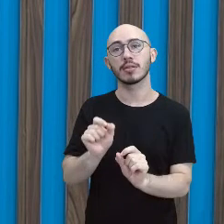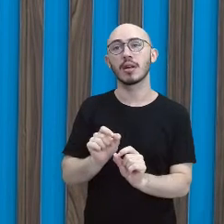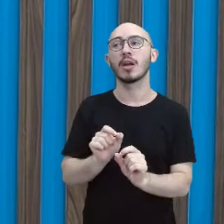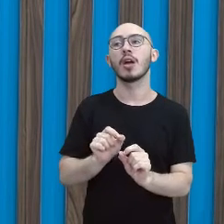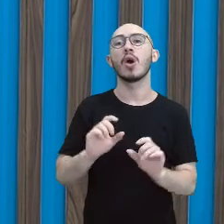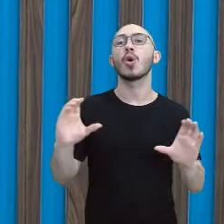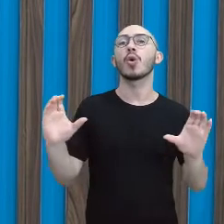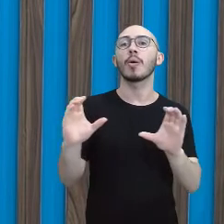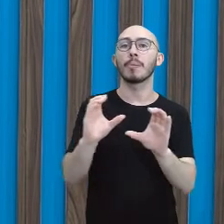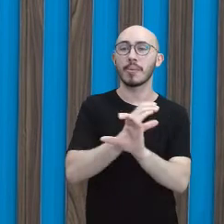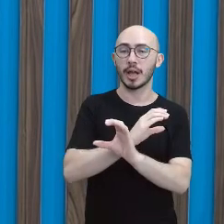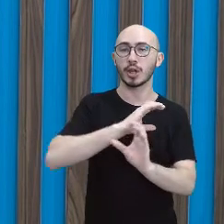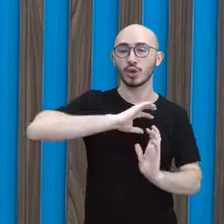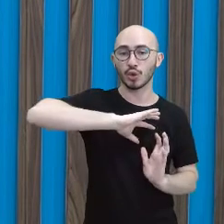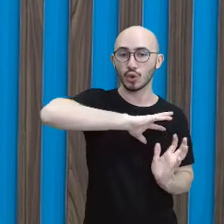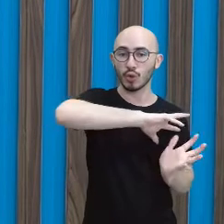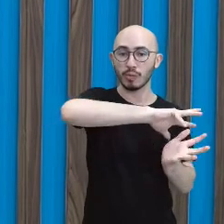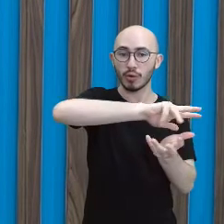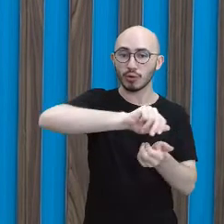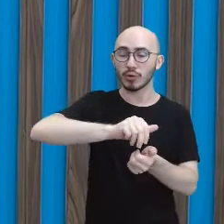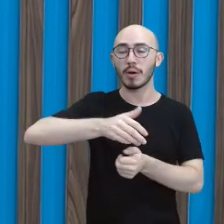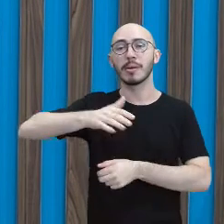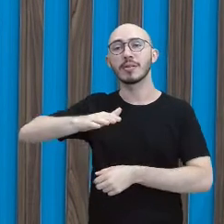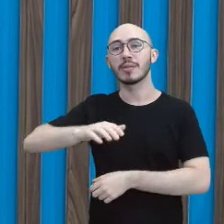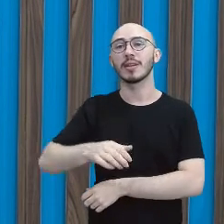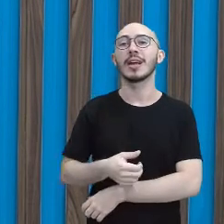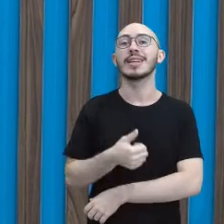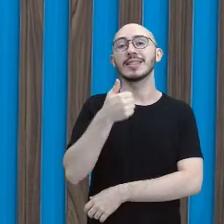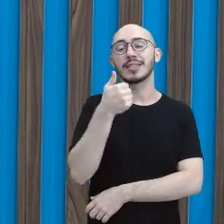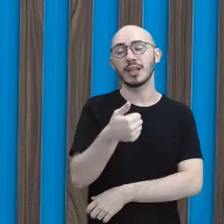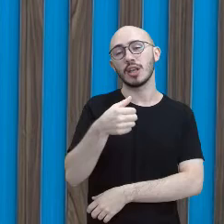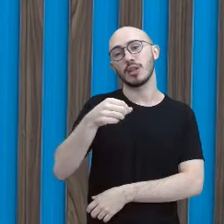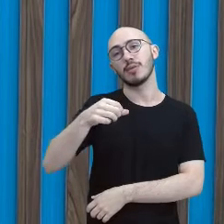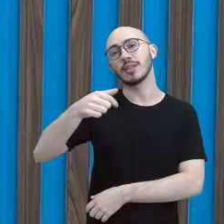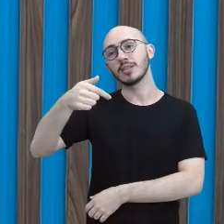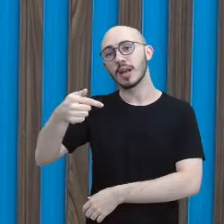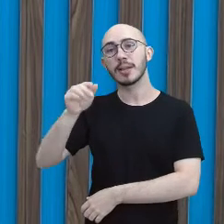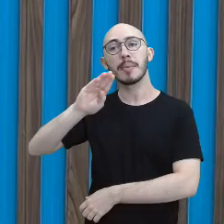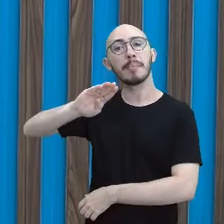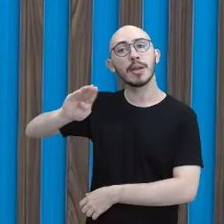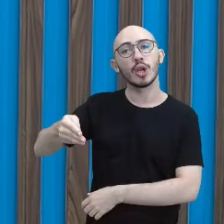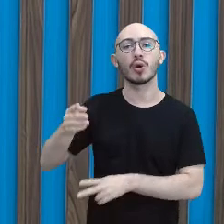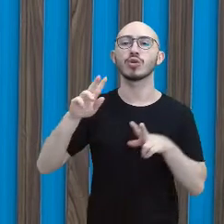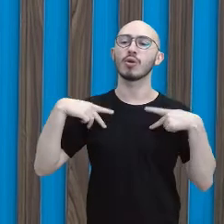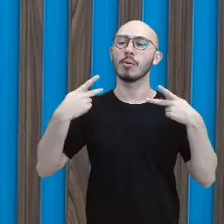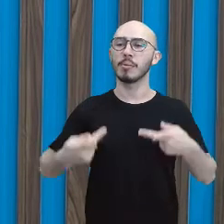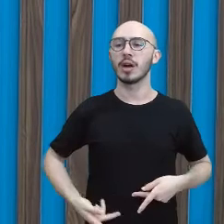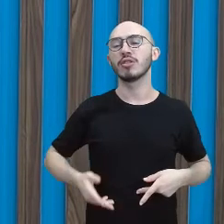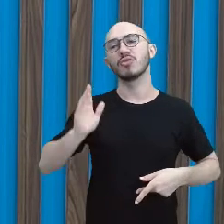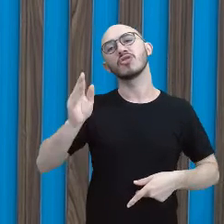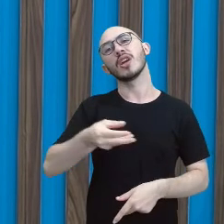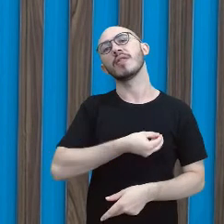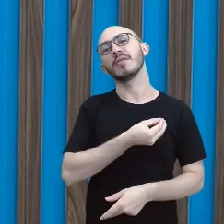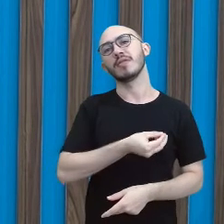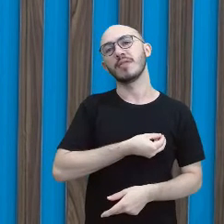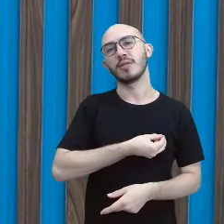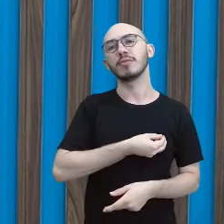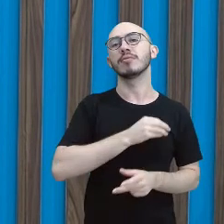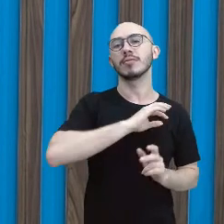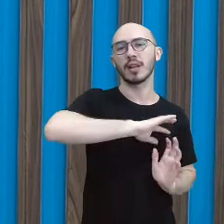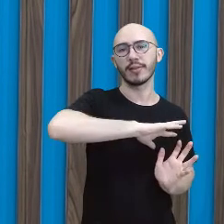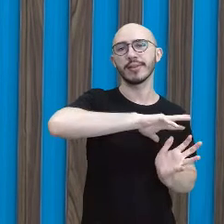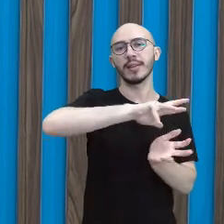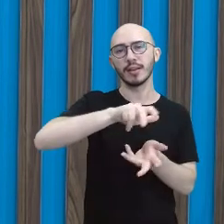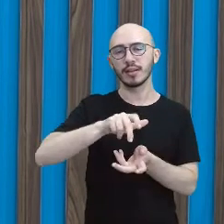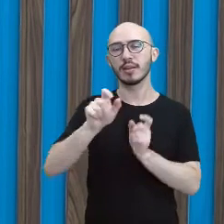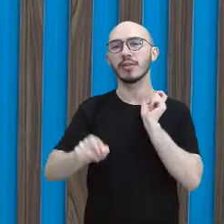na existência, né, estima-se que 107 bilhões de seres humanos já passaram aqui na Terra. Então, se a gente